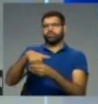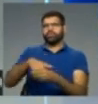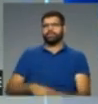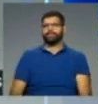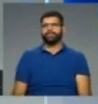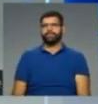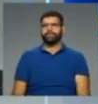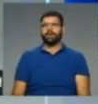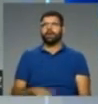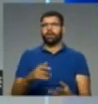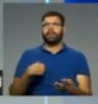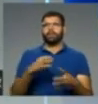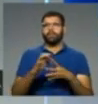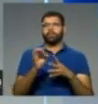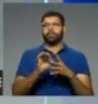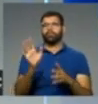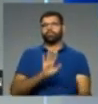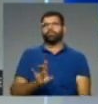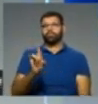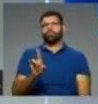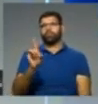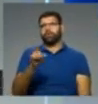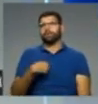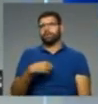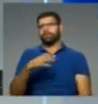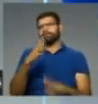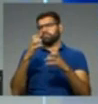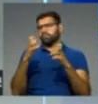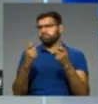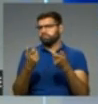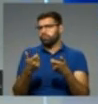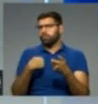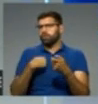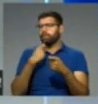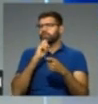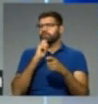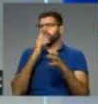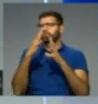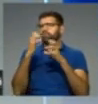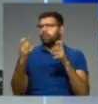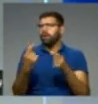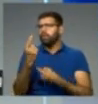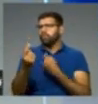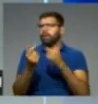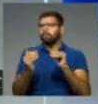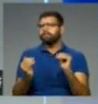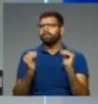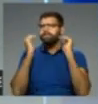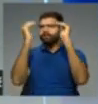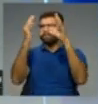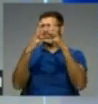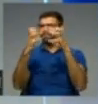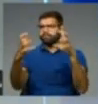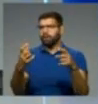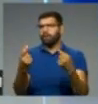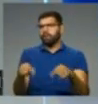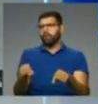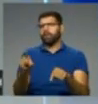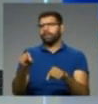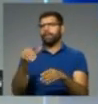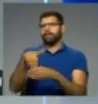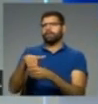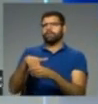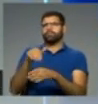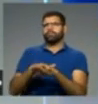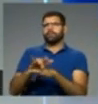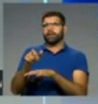E assim, em pormenor para a região norte, aqui temos o céu pouco nublado, temporariamente algumas nuvens, nebulosidade alta. Por outro lado, nas regiões do interior, devido